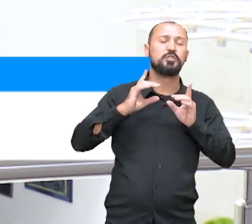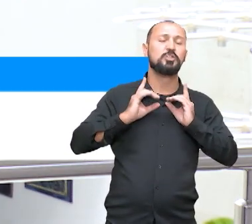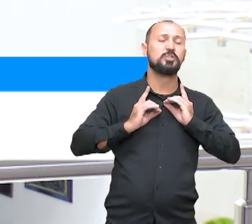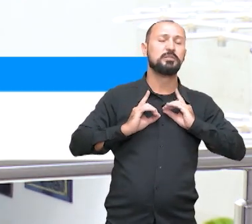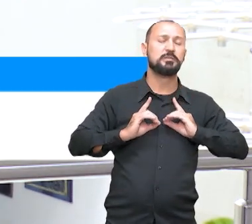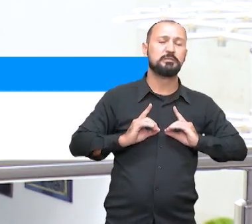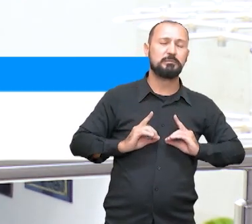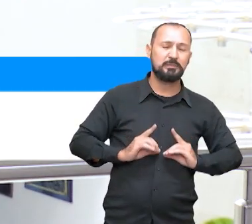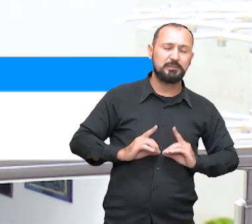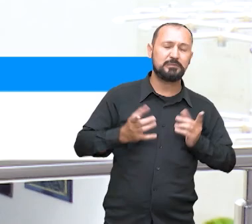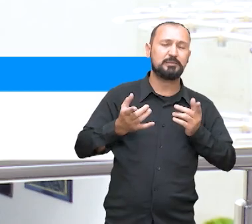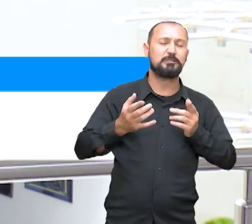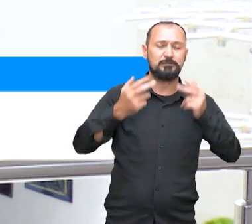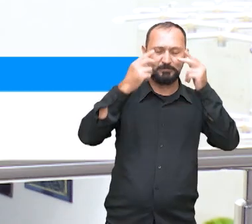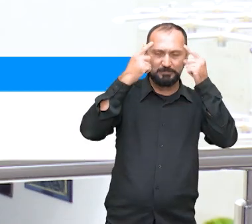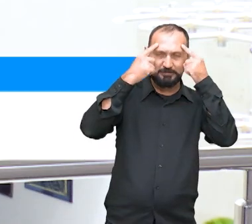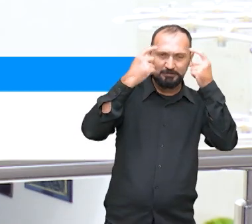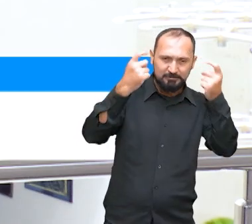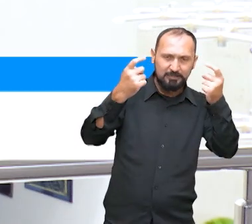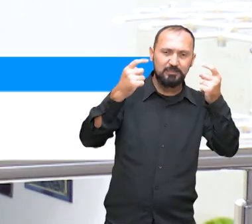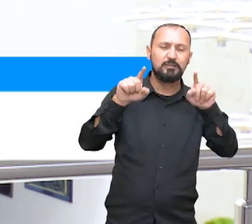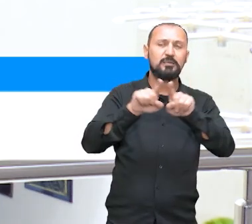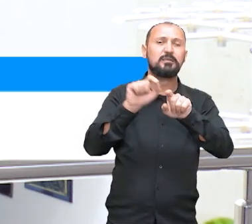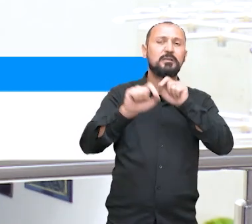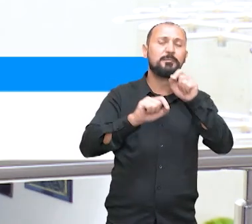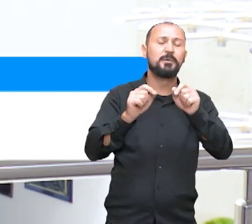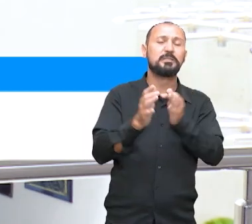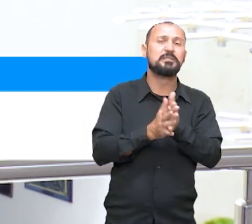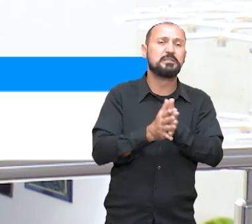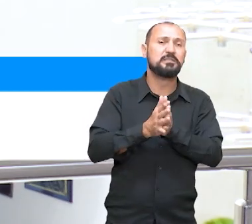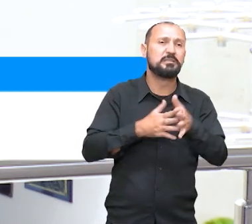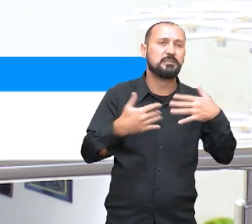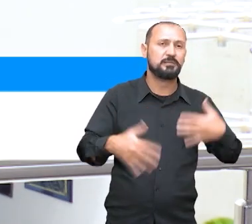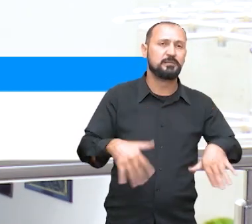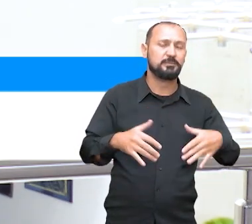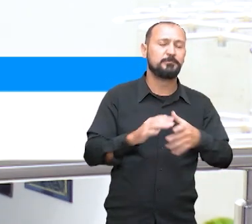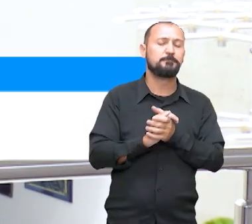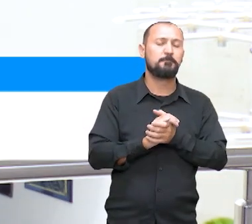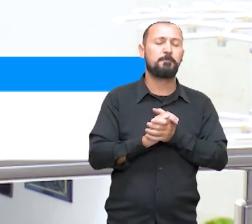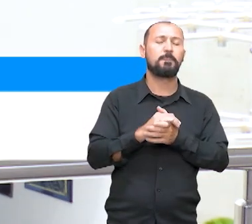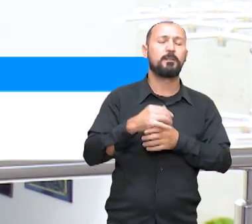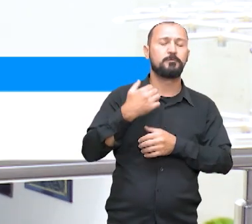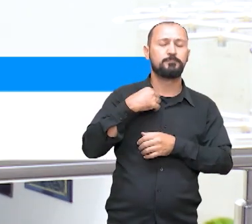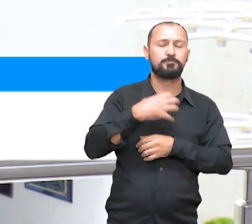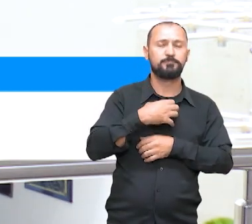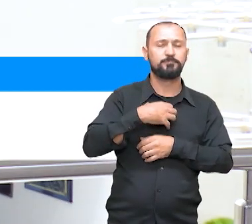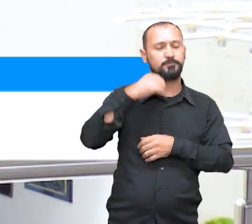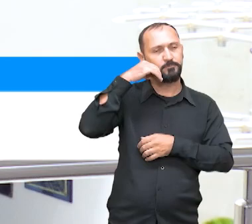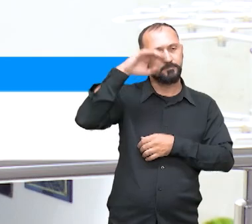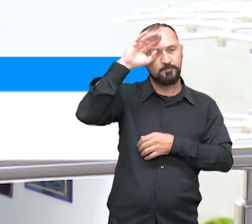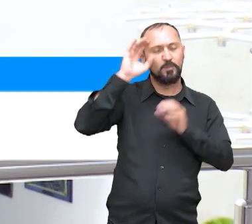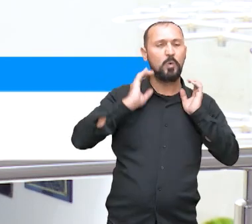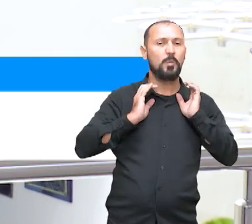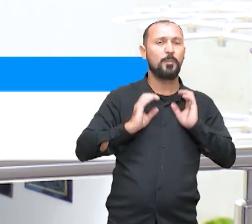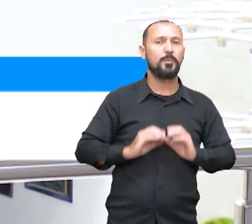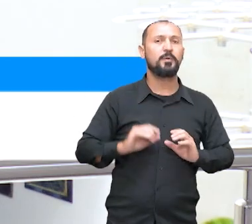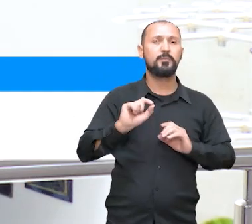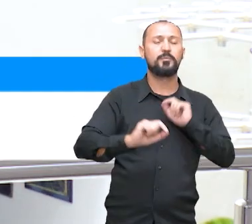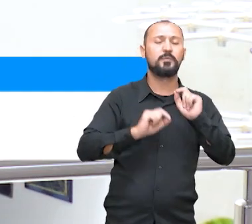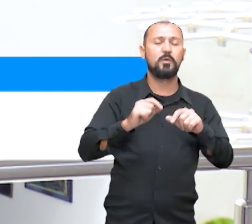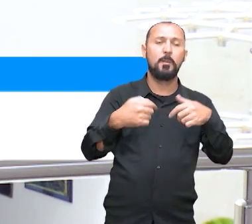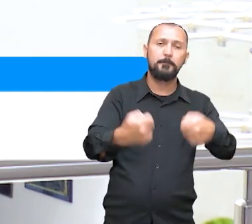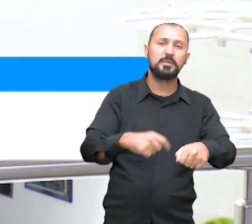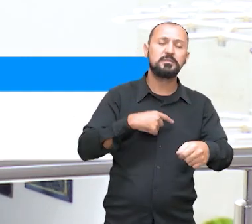sintomas depressivos, estresse agudo, ansiedade e síndrome de pânico, além de outros sintomas como aumento de